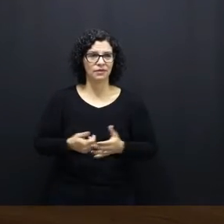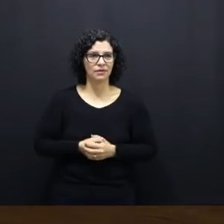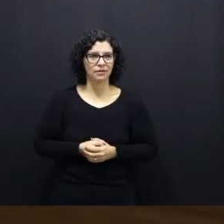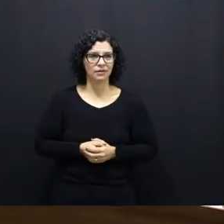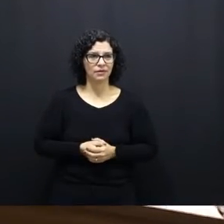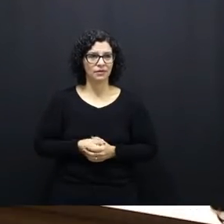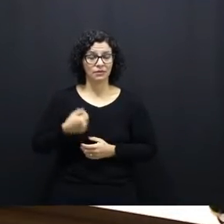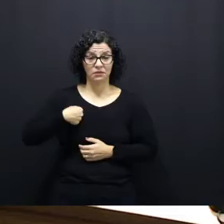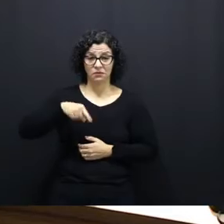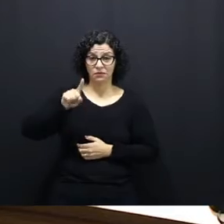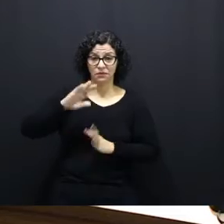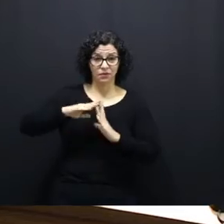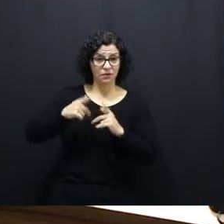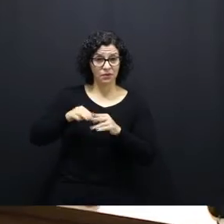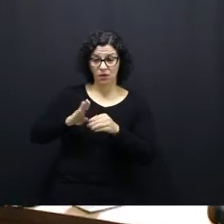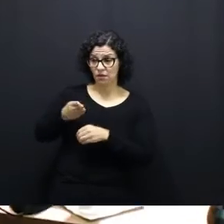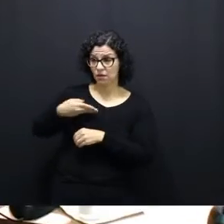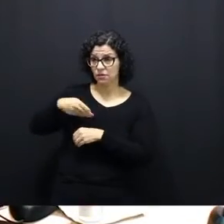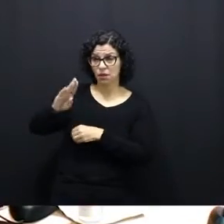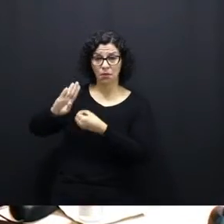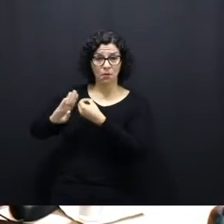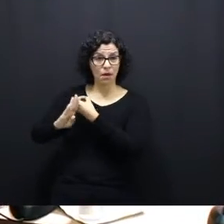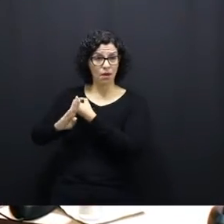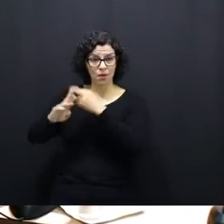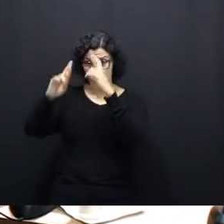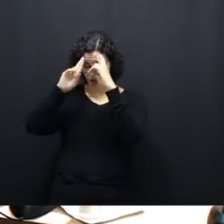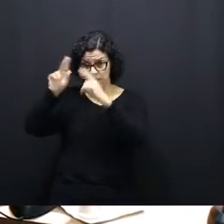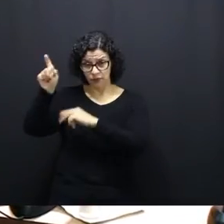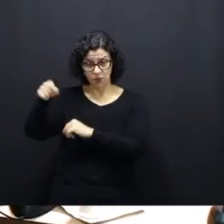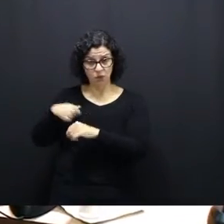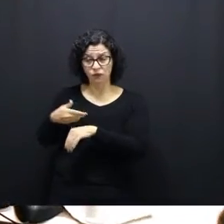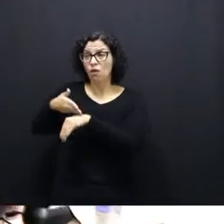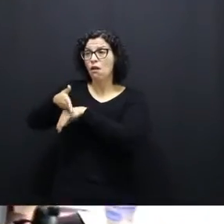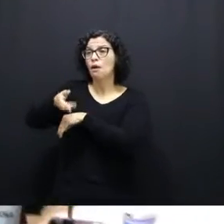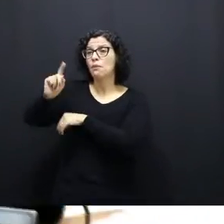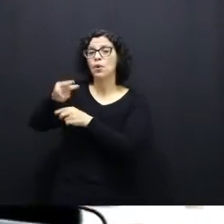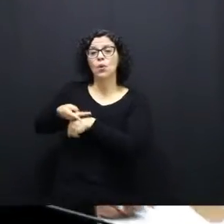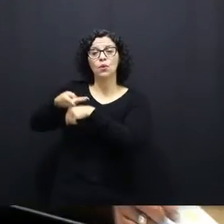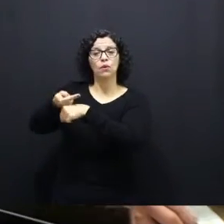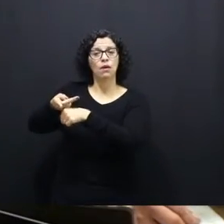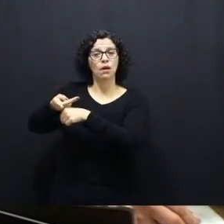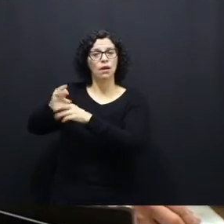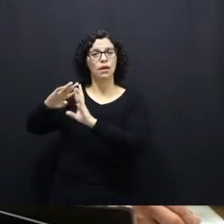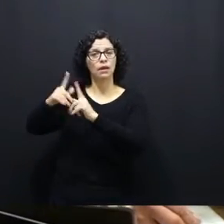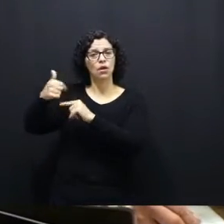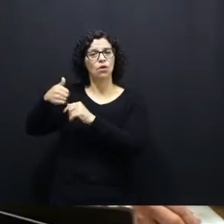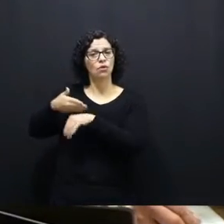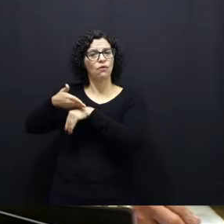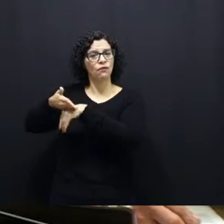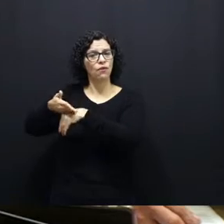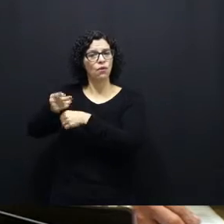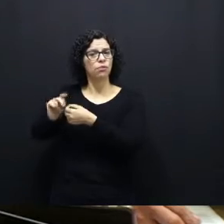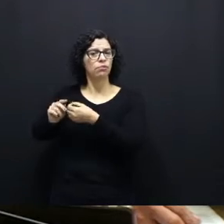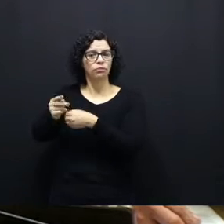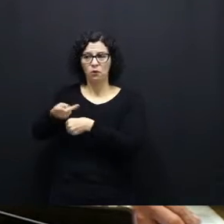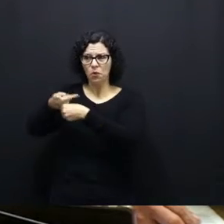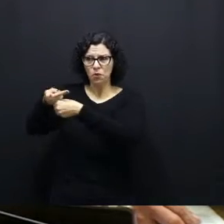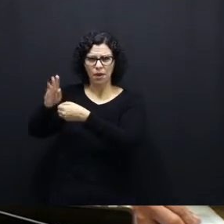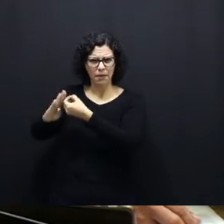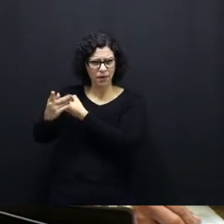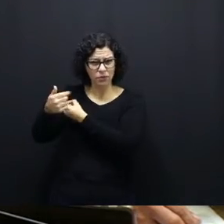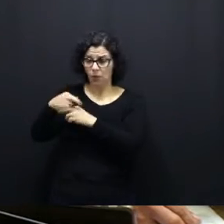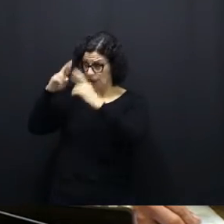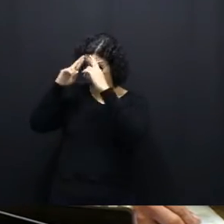lá na tua igreja não tenho teu pai é ruim desrespeito você podia ir também fazer um projeto mas não vou porque eu respeito o